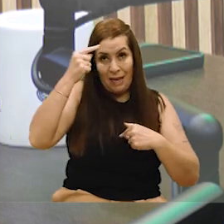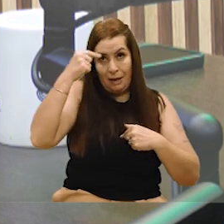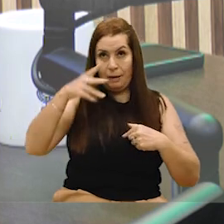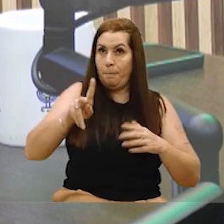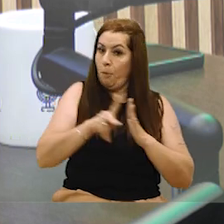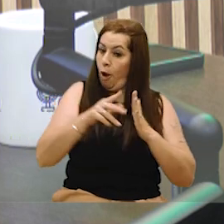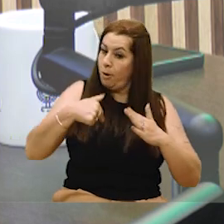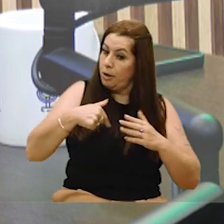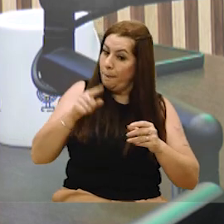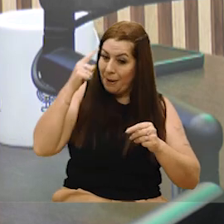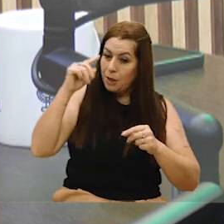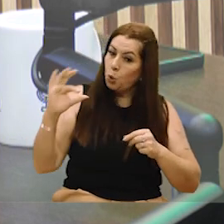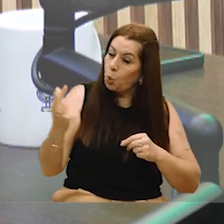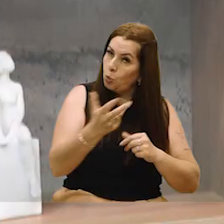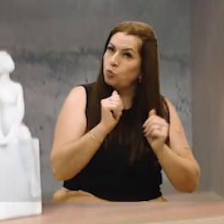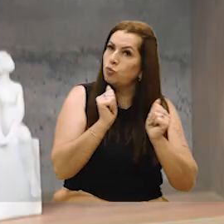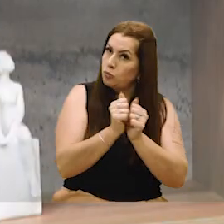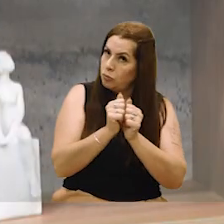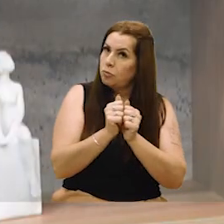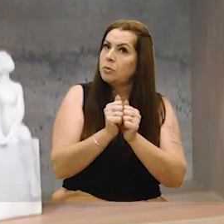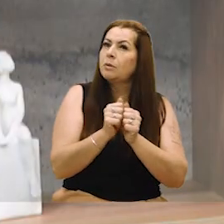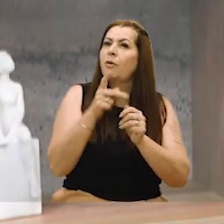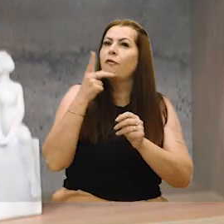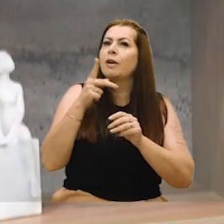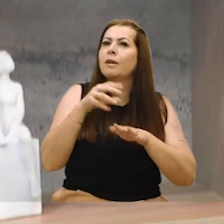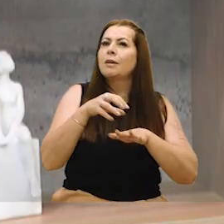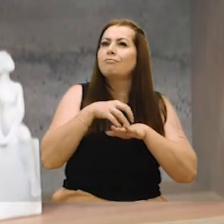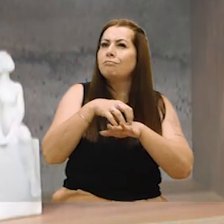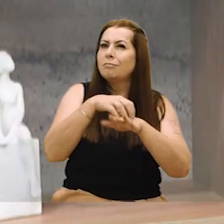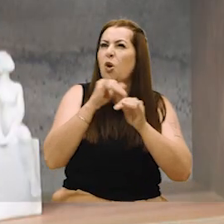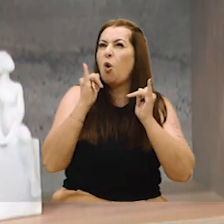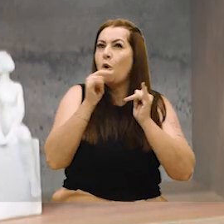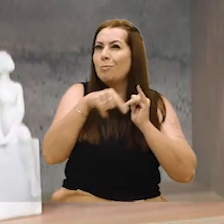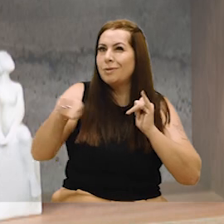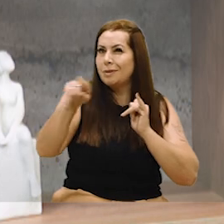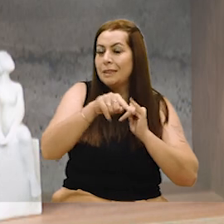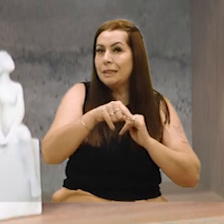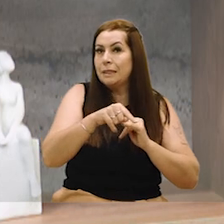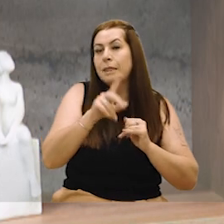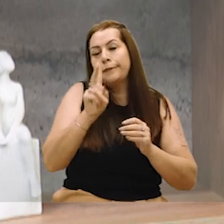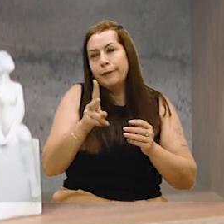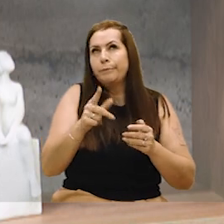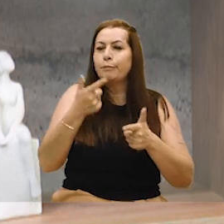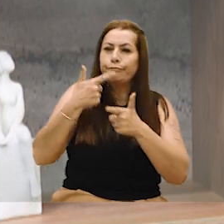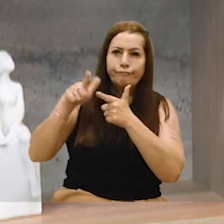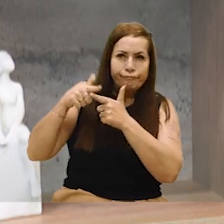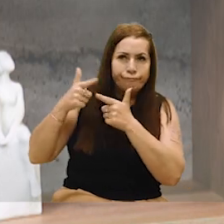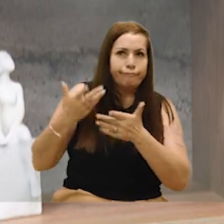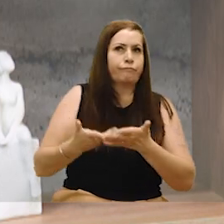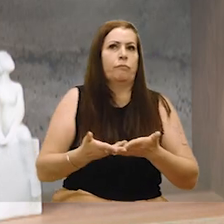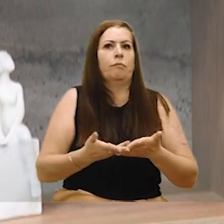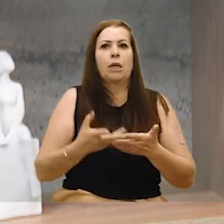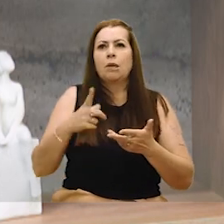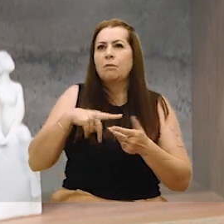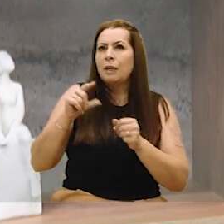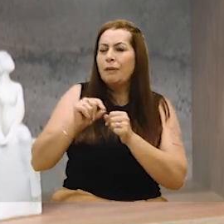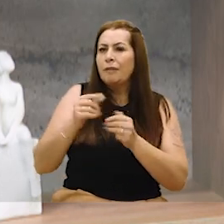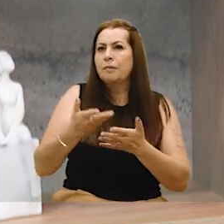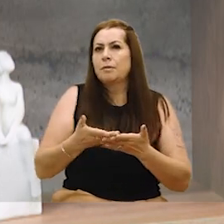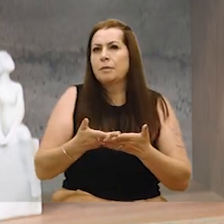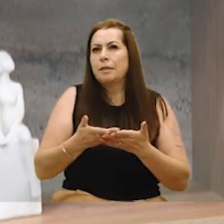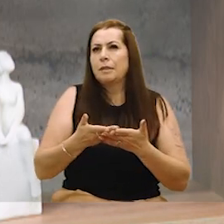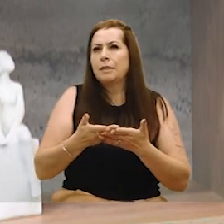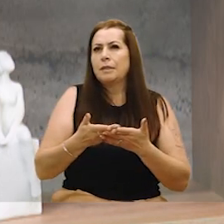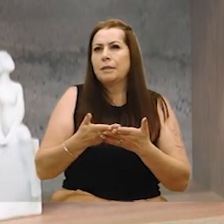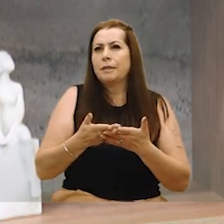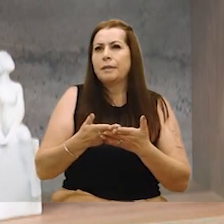e pensar mais no coletivo. Né? O senhor citou o transporte coletivo a propósito disso, que é sempre um gargalo, e aí tem que